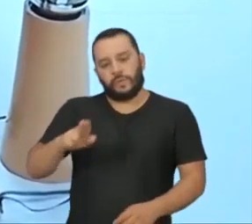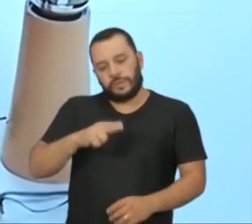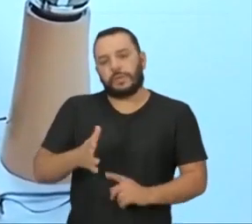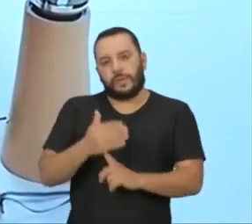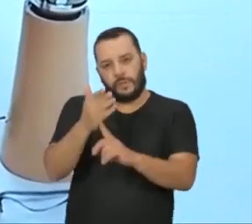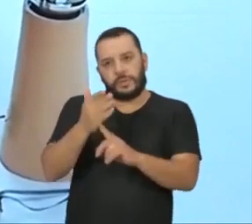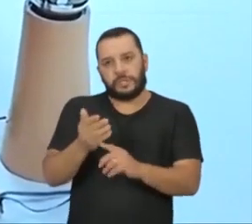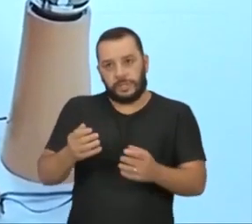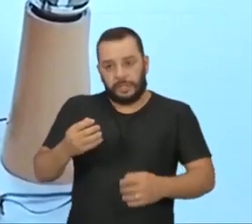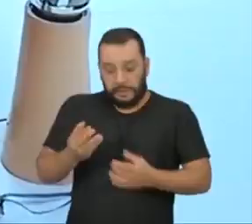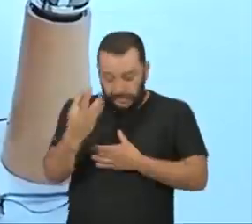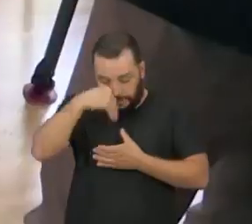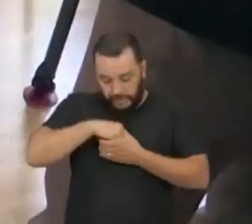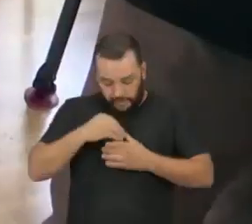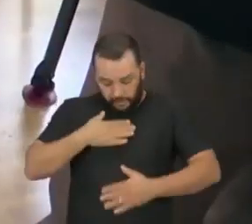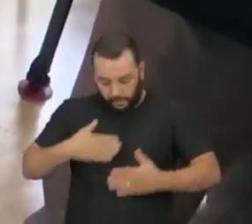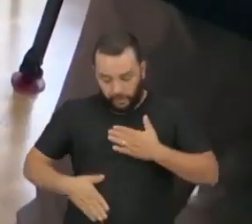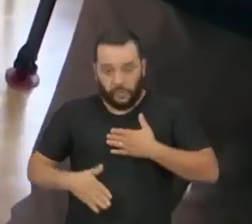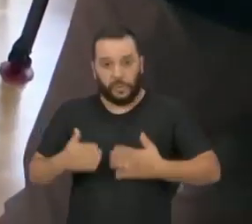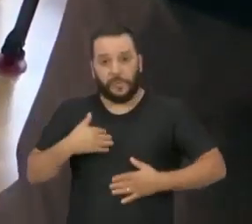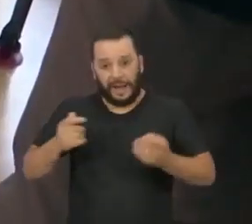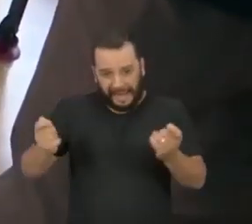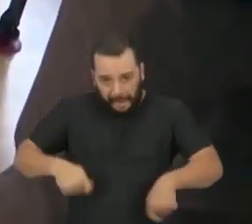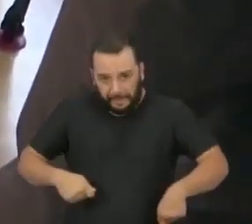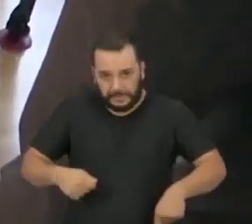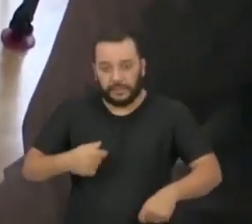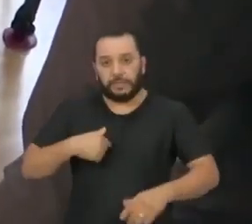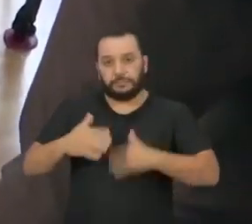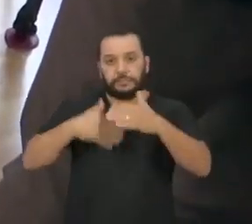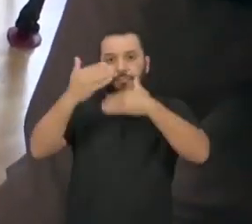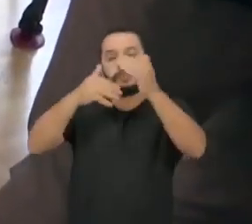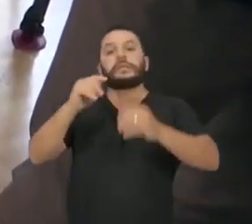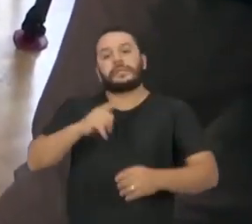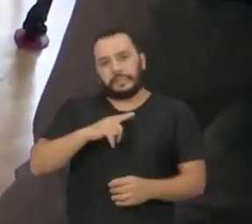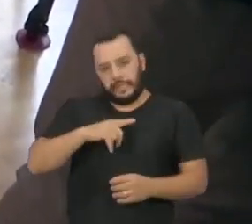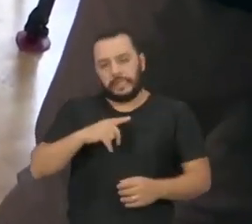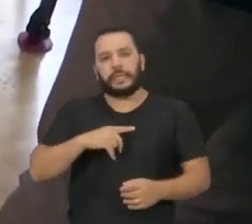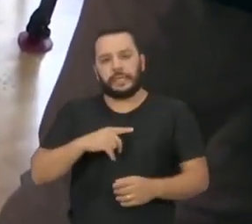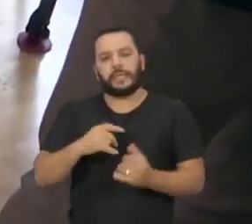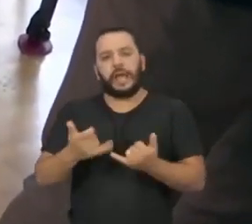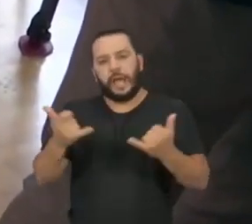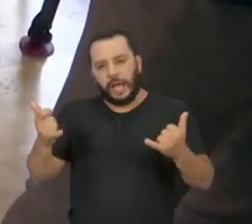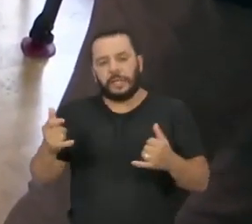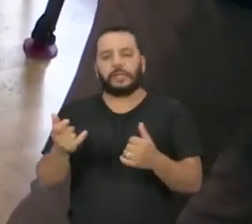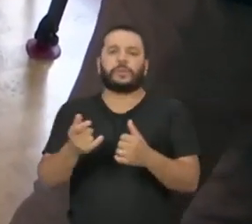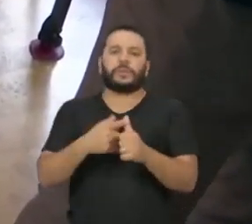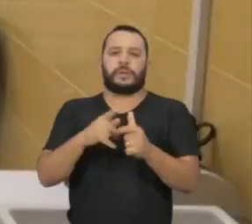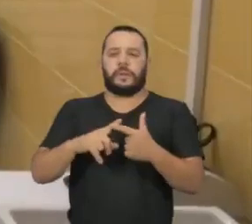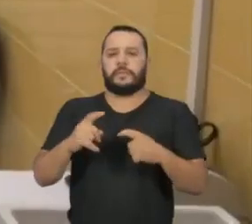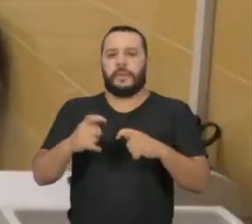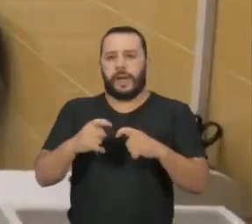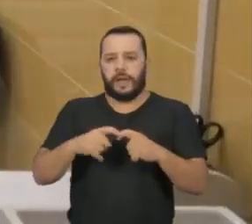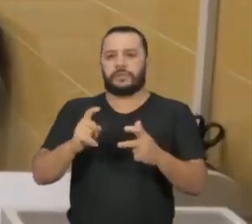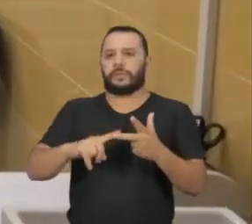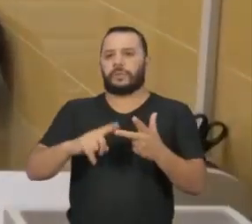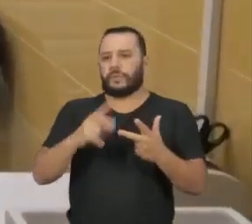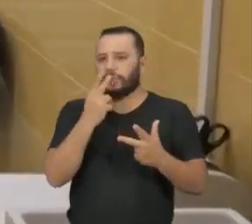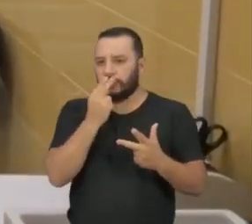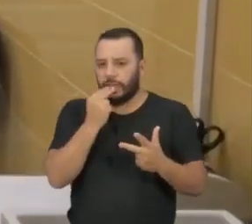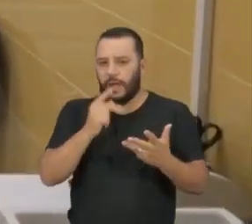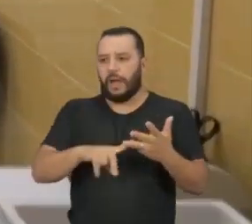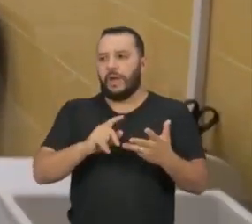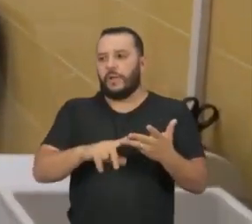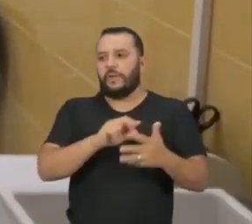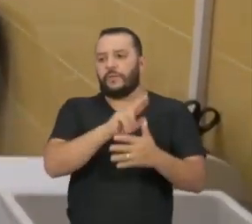corpo humano, como implantes magnéticos ou o uso de técnicas eletrônicas, médicas e nutricionais. Nessa